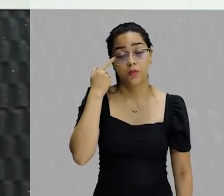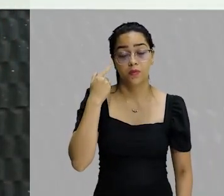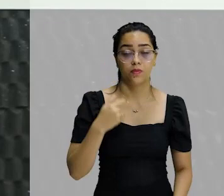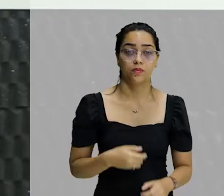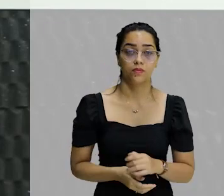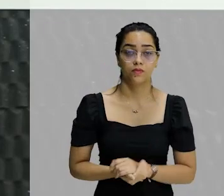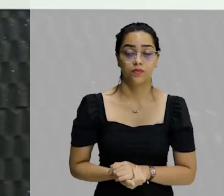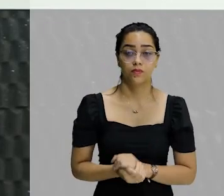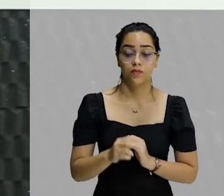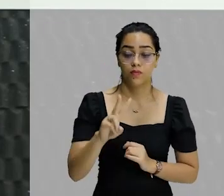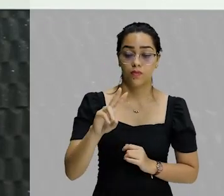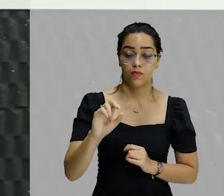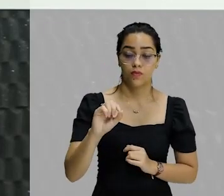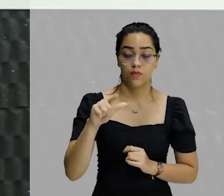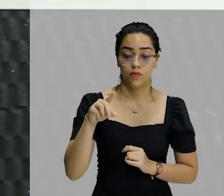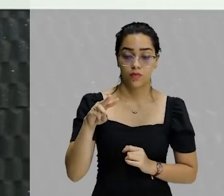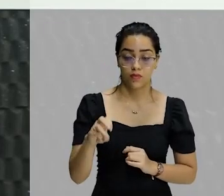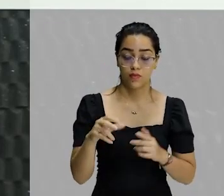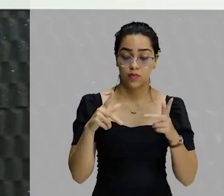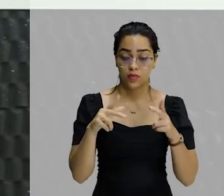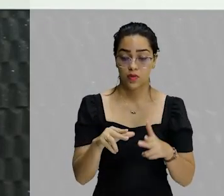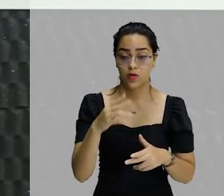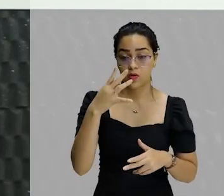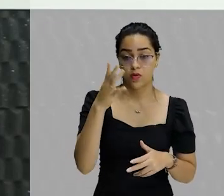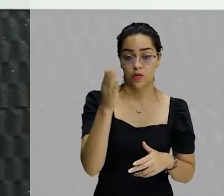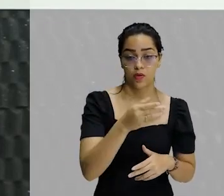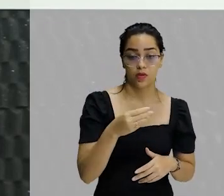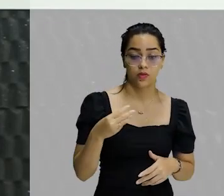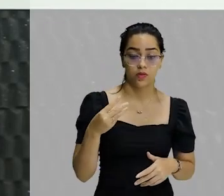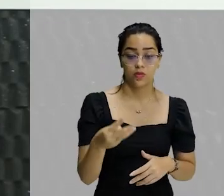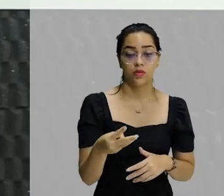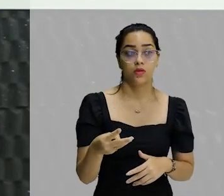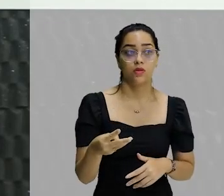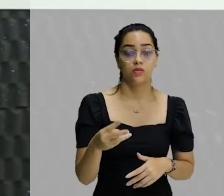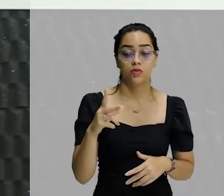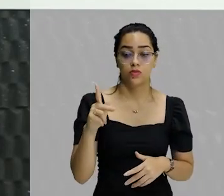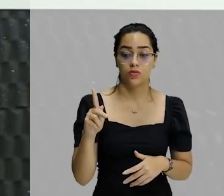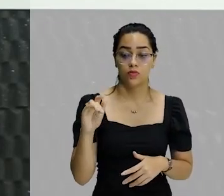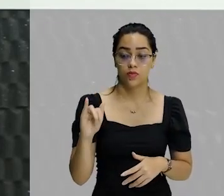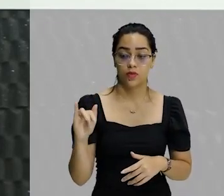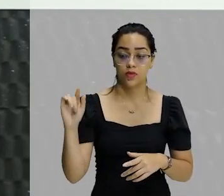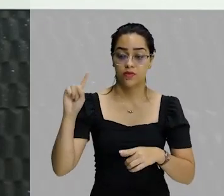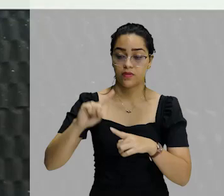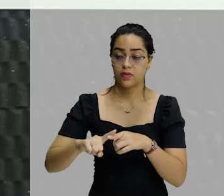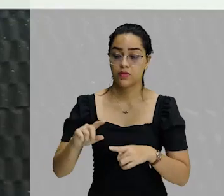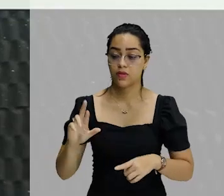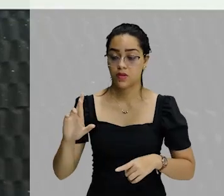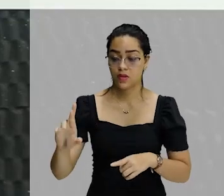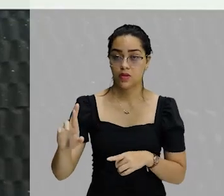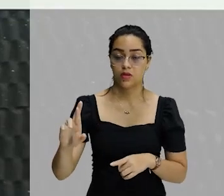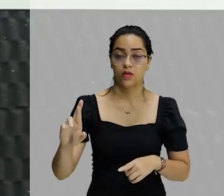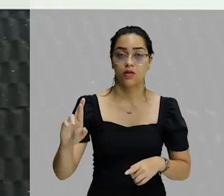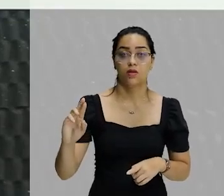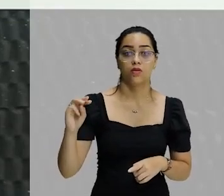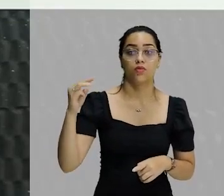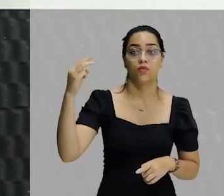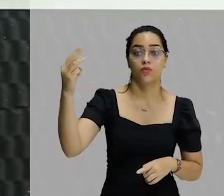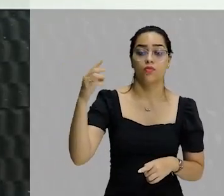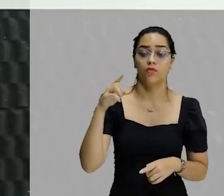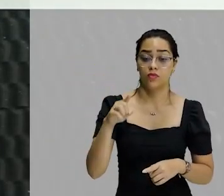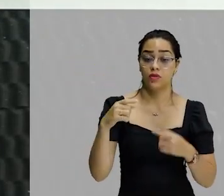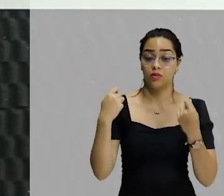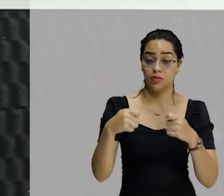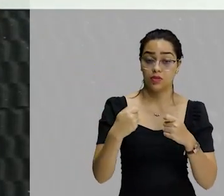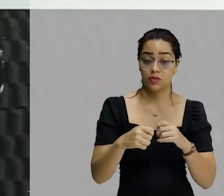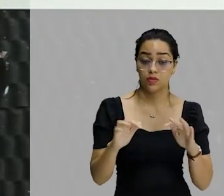né? Volume vai ser igual a 4/3 de π vezes r elevado ao cubo. Galera, aí você tem que